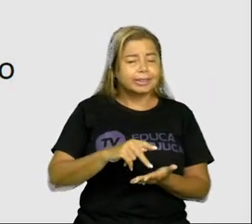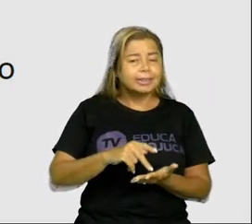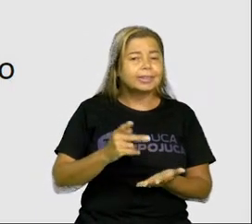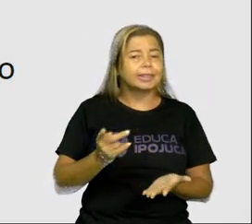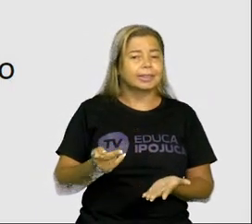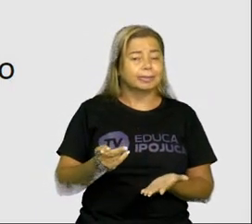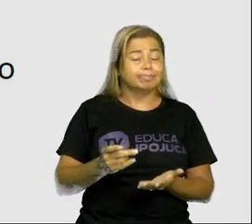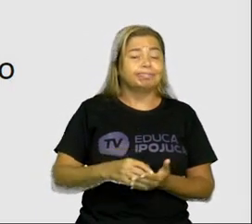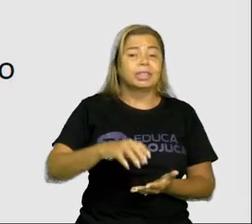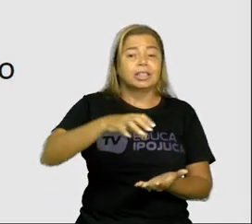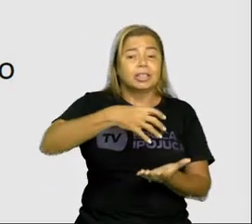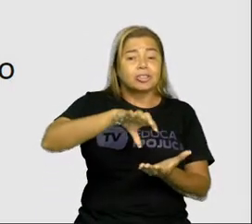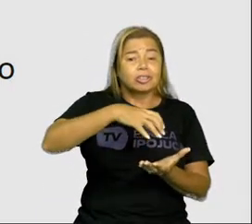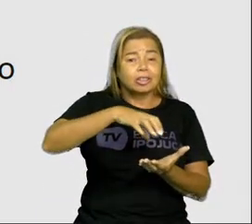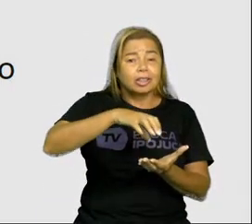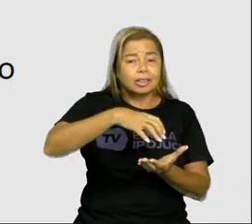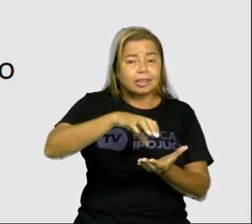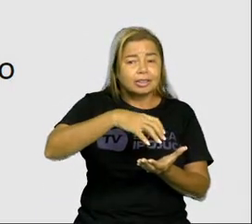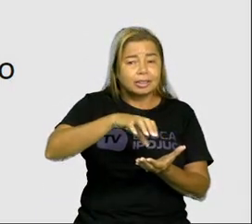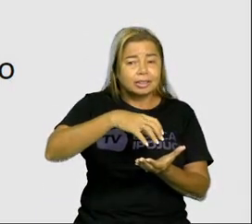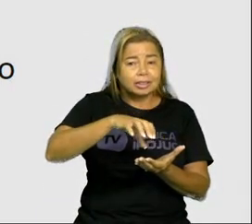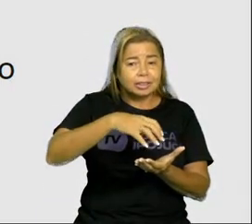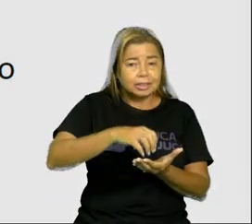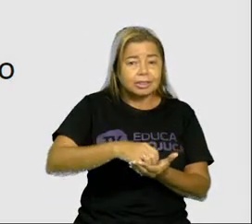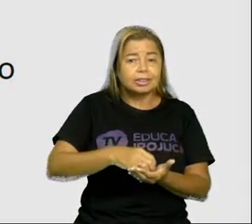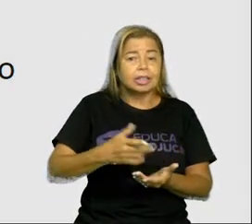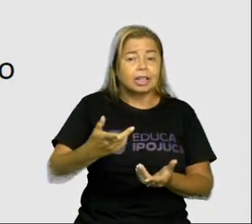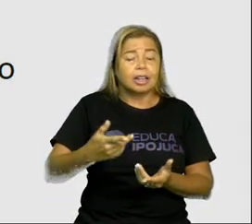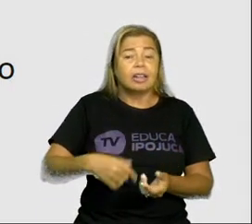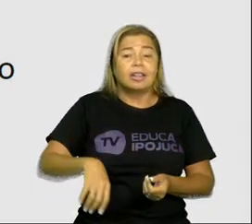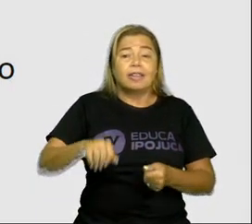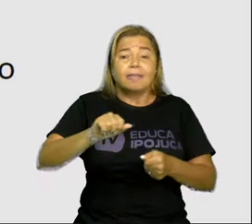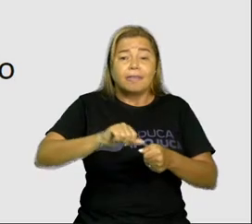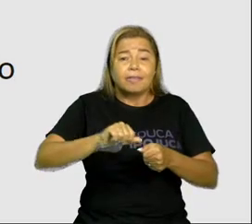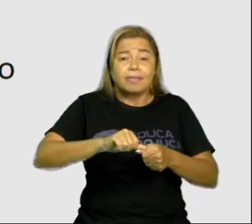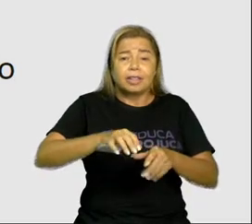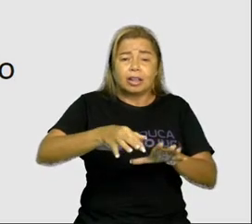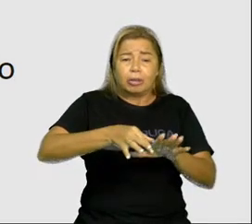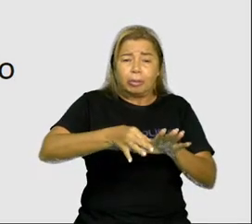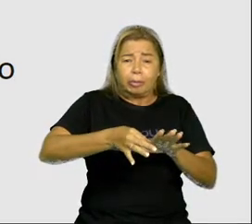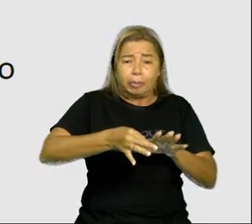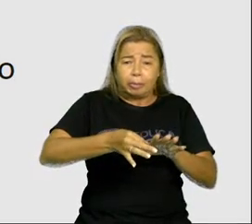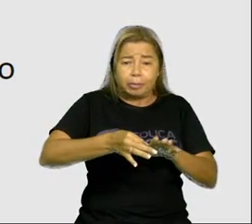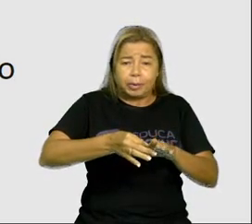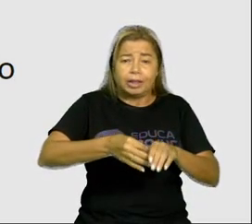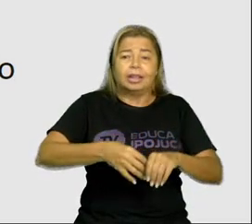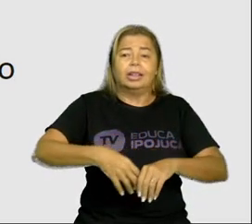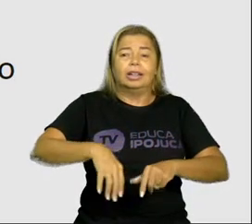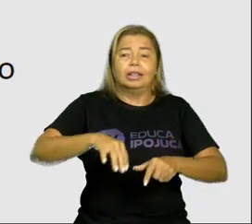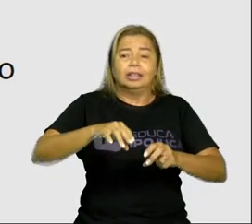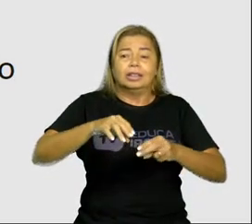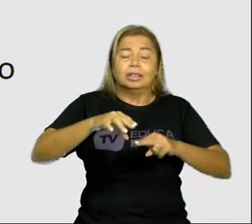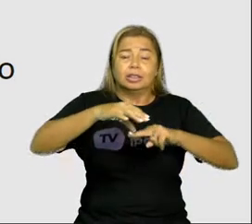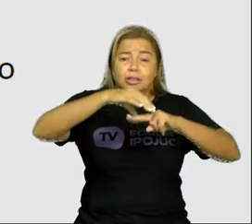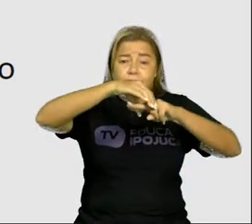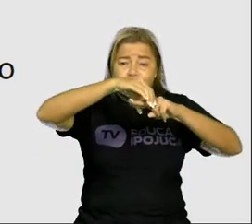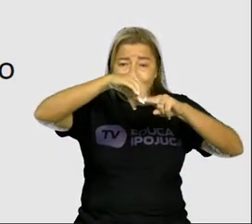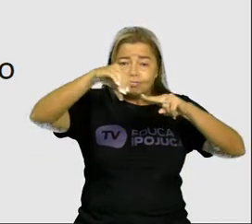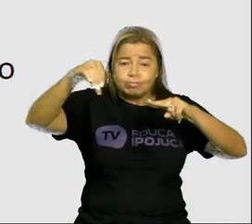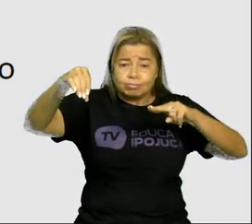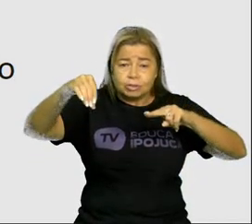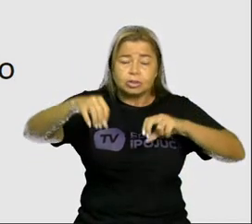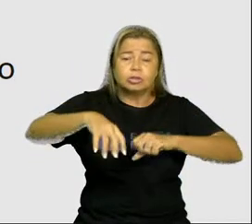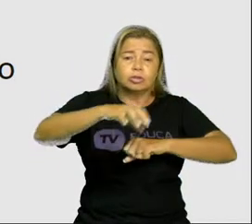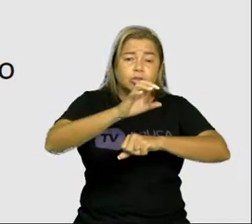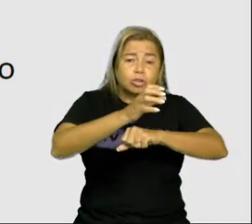gelatina é produzida a partir da pele, dos ossos e dos tendões, as fibras que unem os